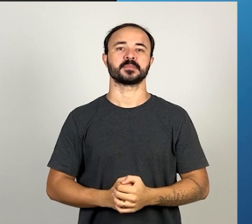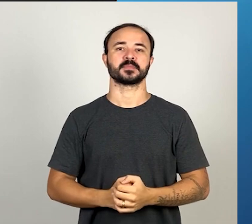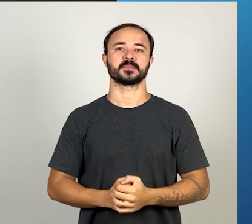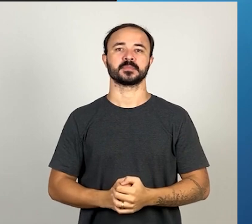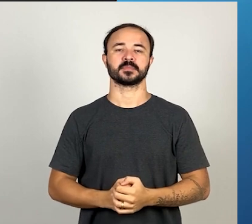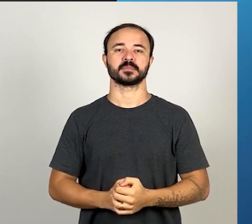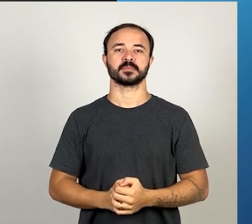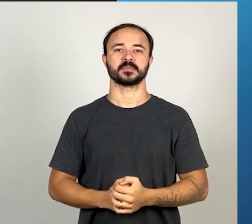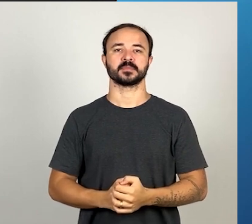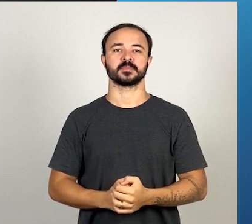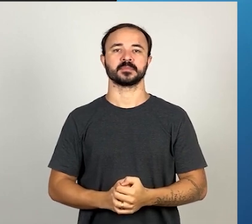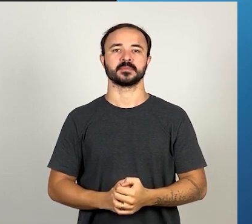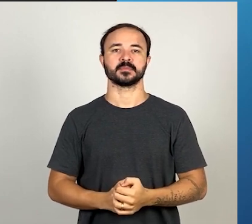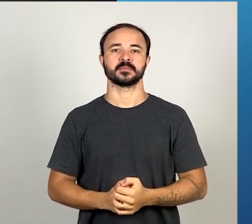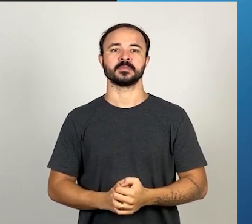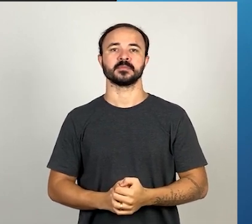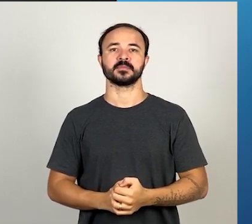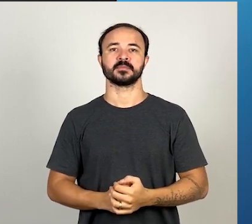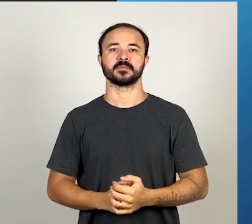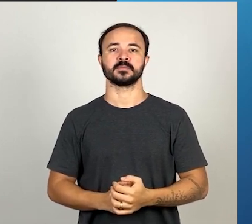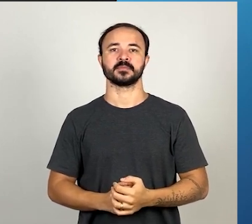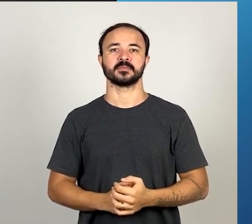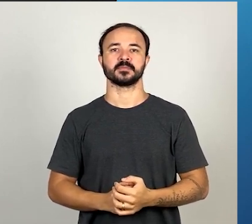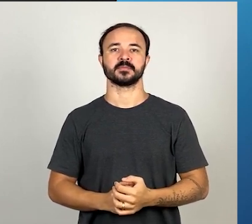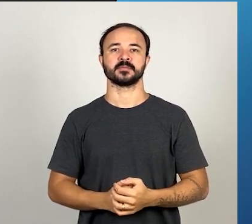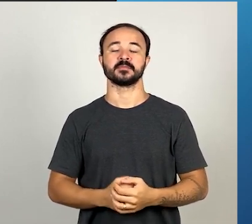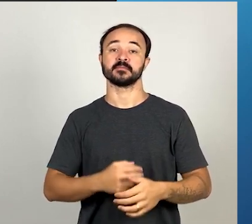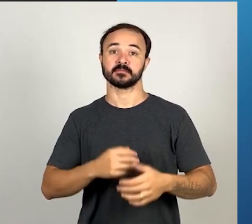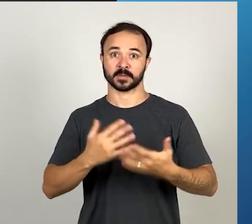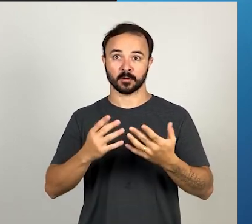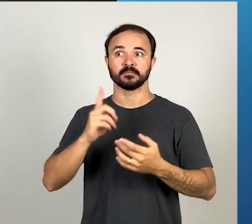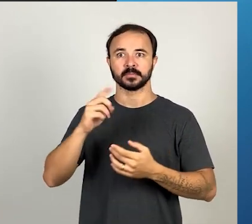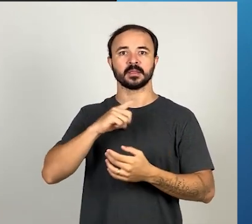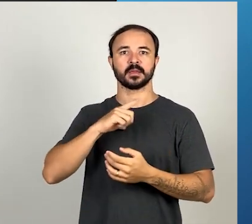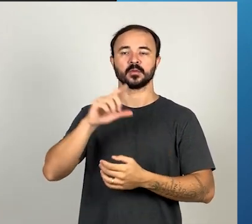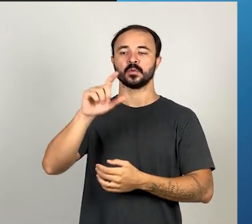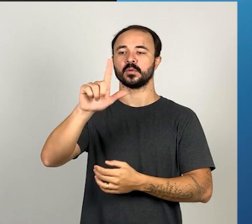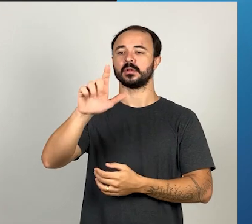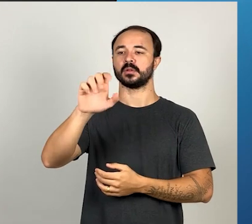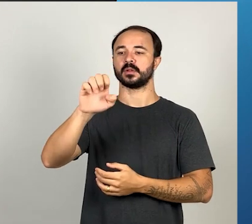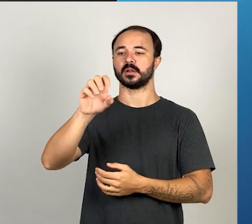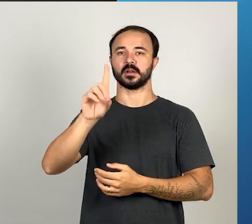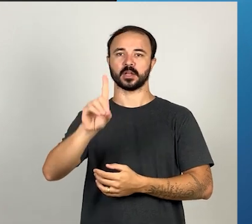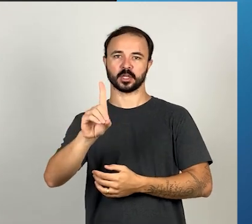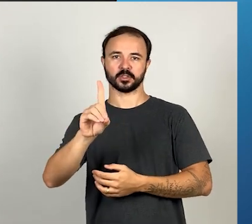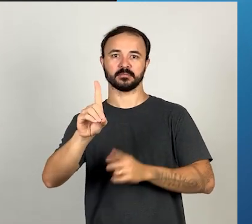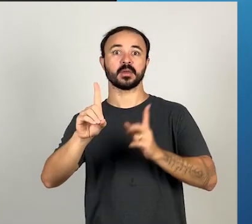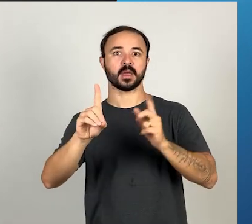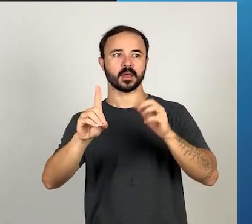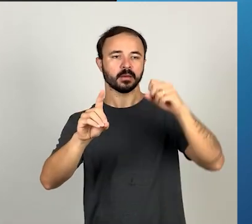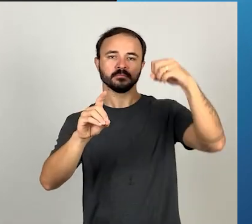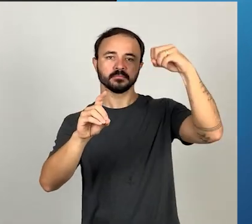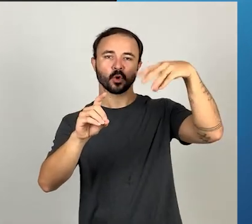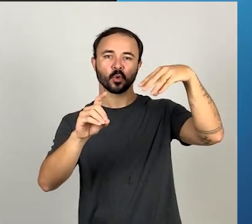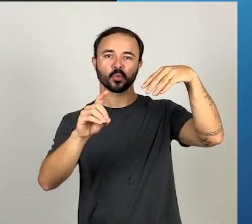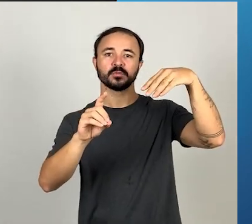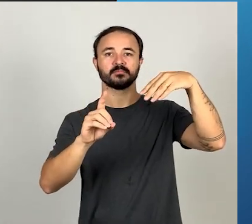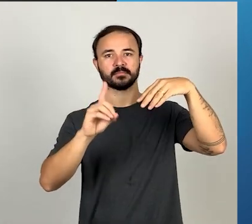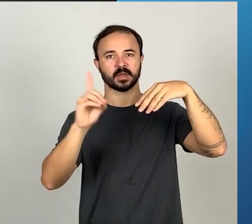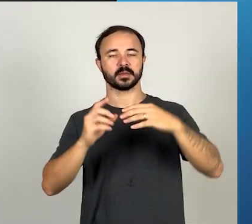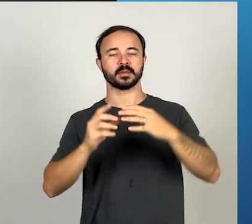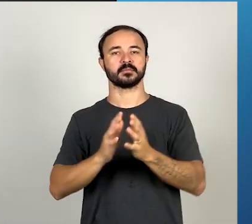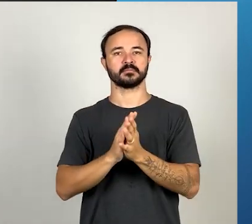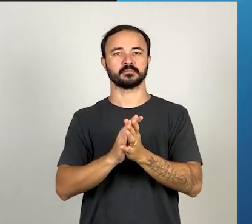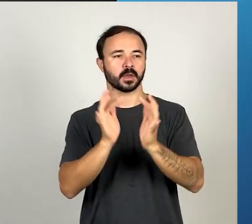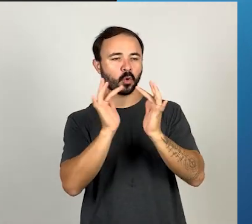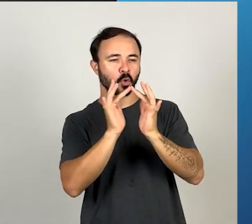chamada pin mode, ou seja, a porta que está ligada ao LED, que no caso da nossa Arduino Uno